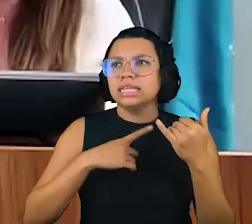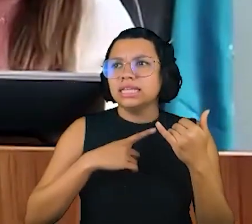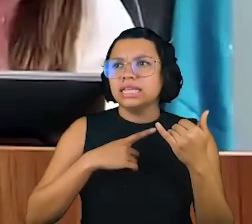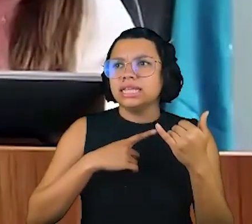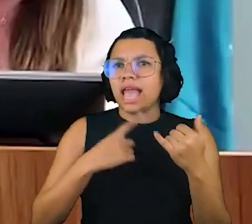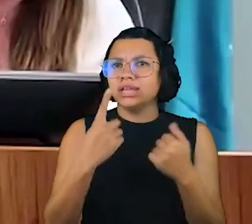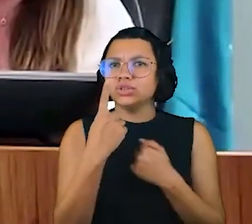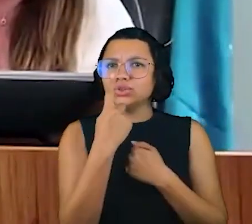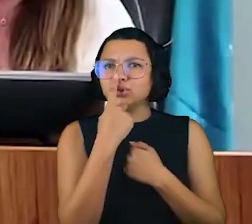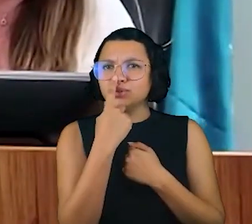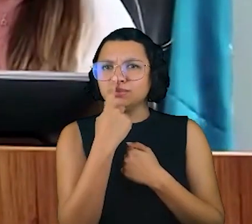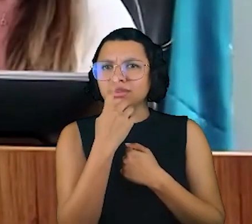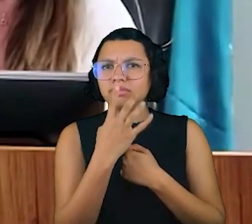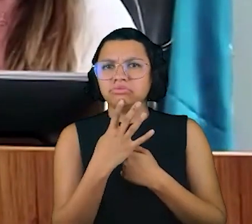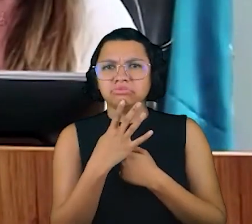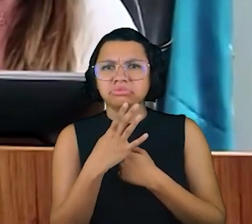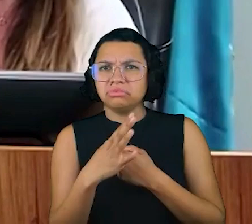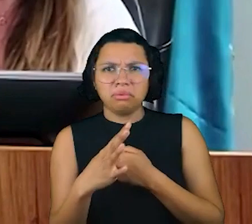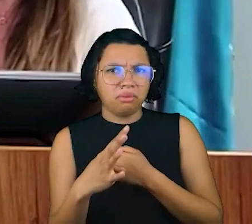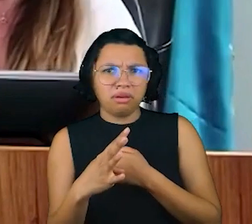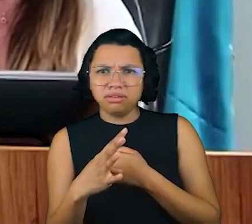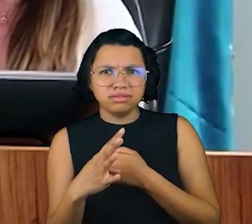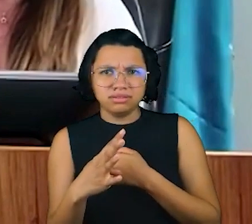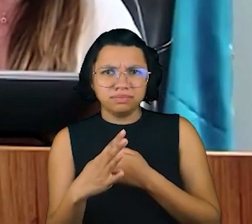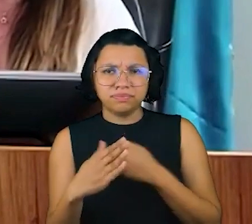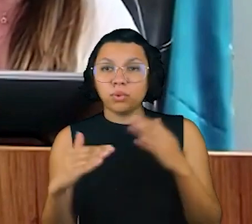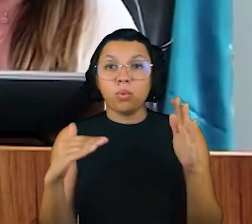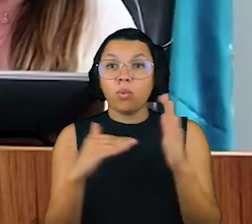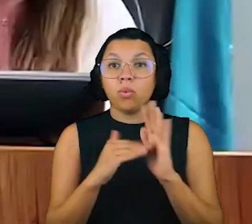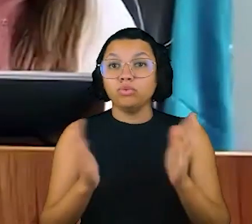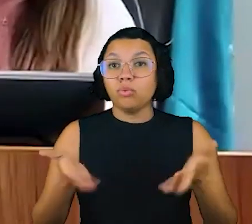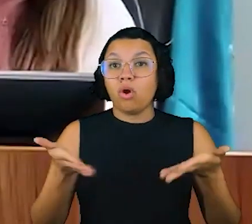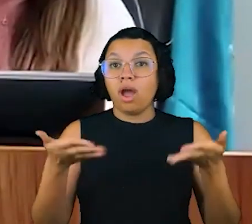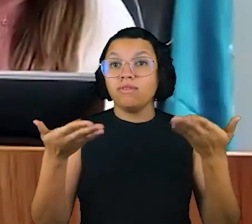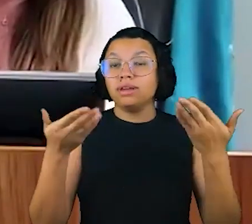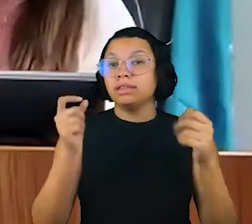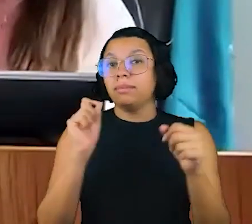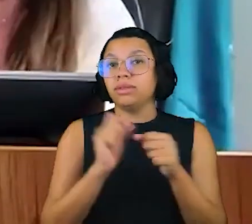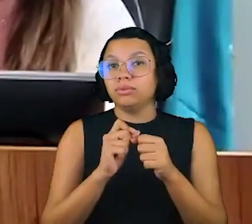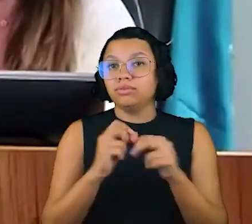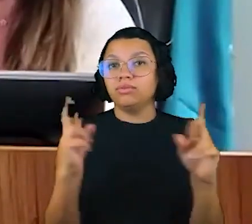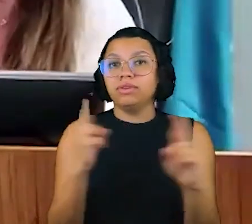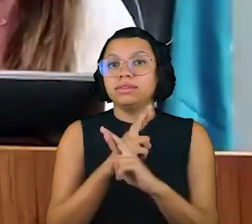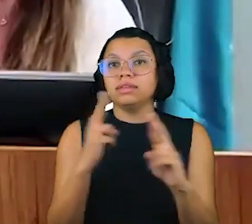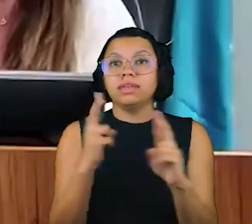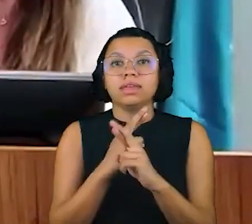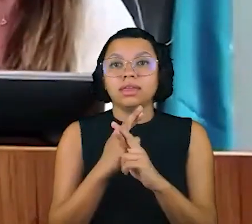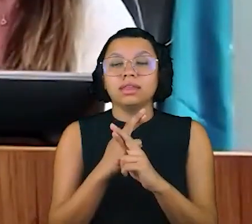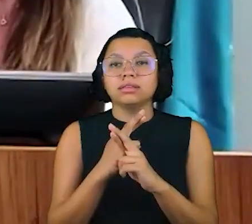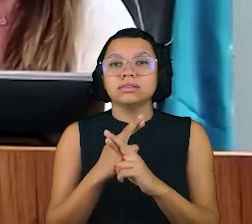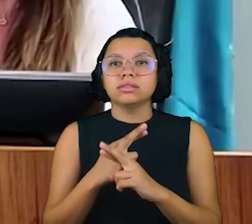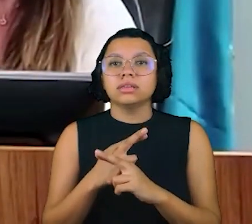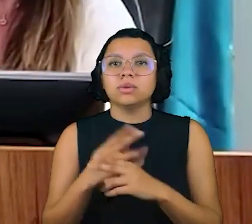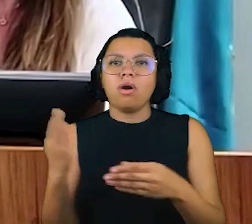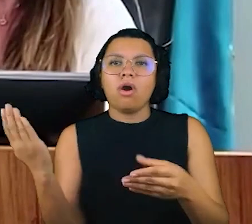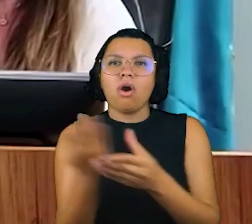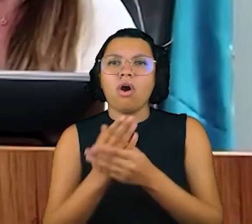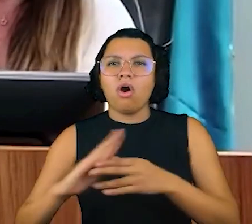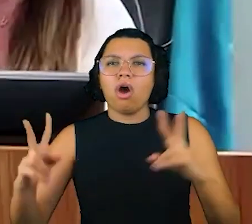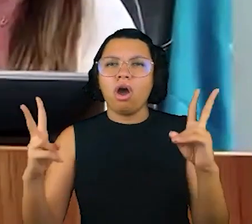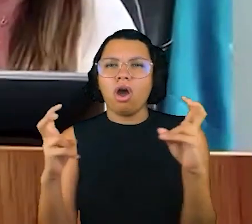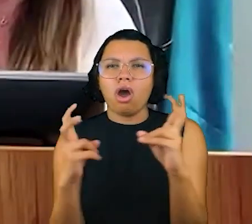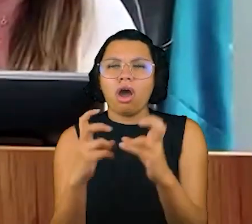cuja intimidade é desconhecida. O último levantamento feito a respeito